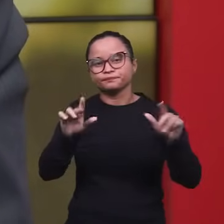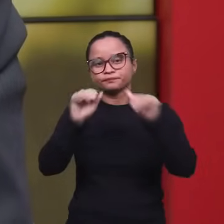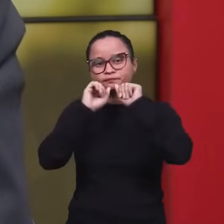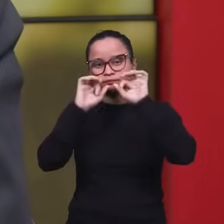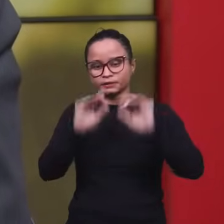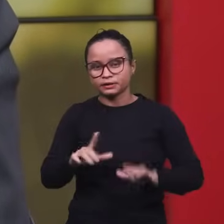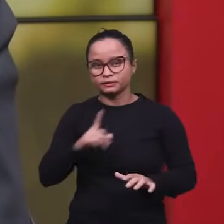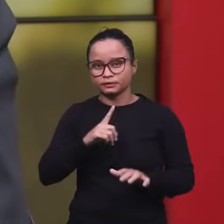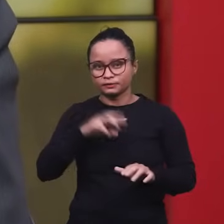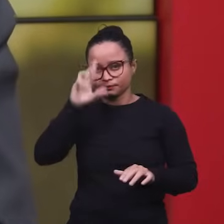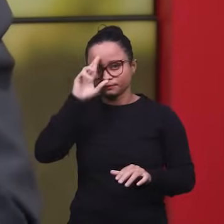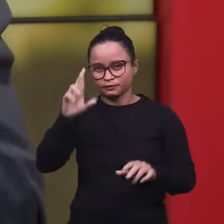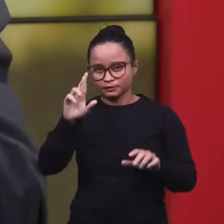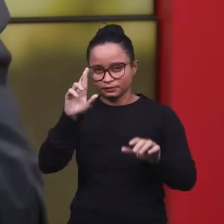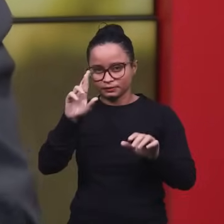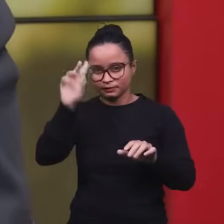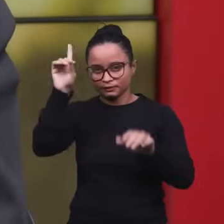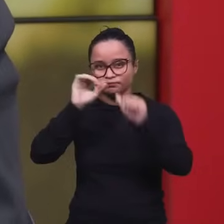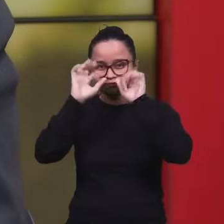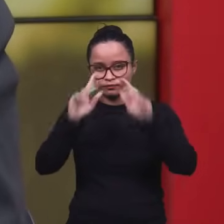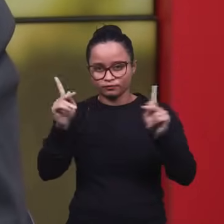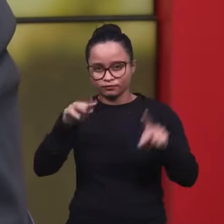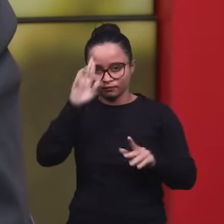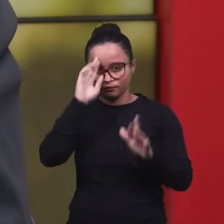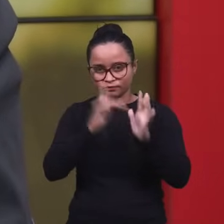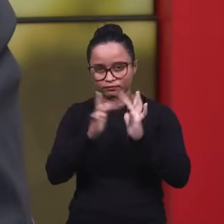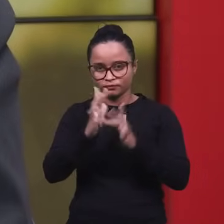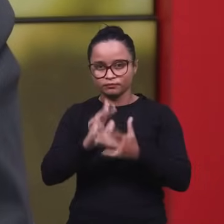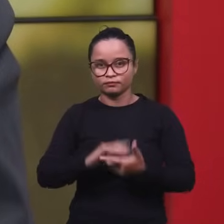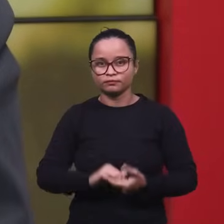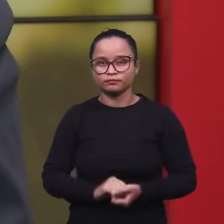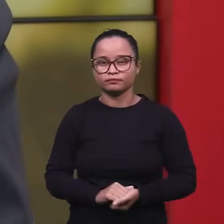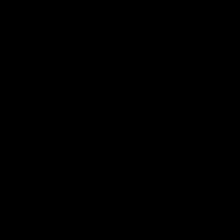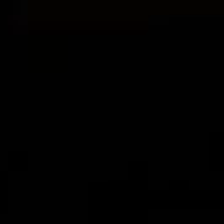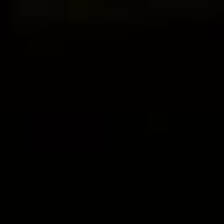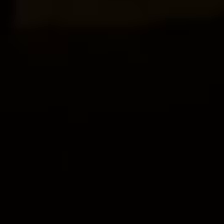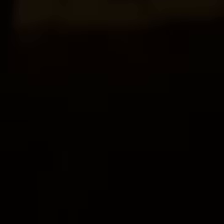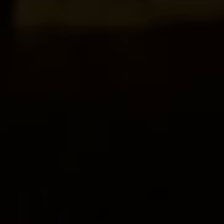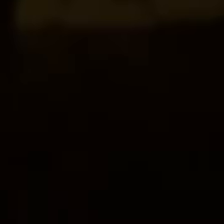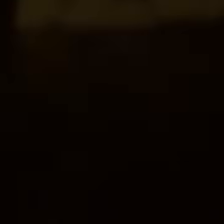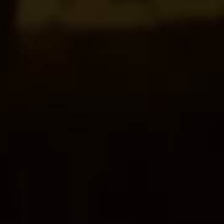de receber uma bênção do Senhor, tá bom? Deus abençoe, a paz do Senhor Jesus.